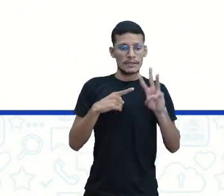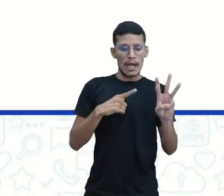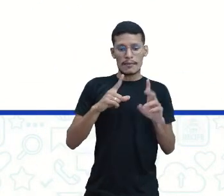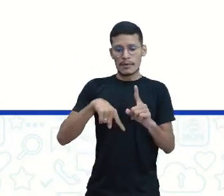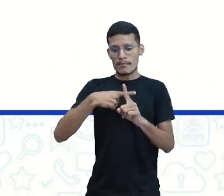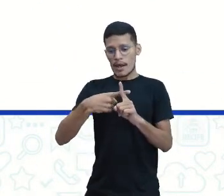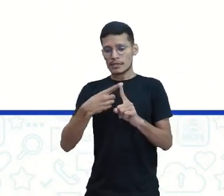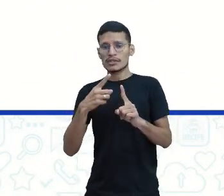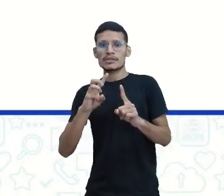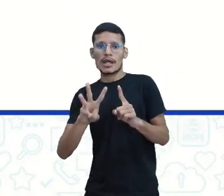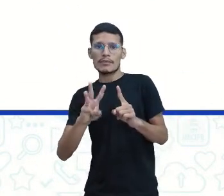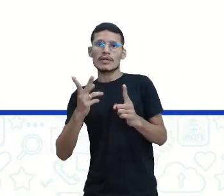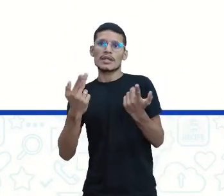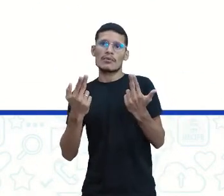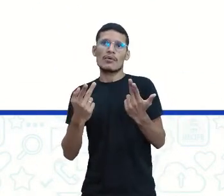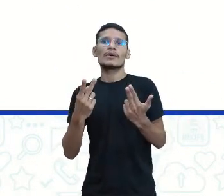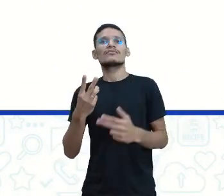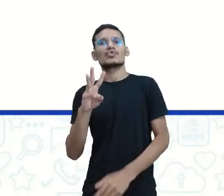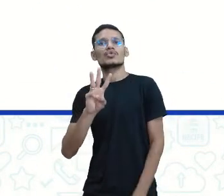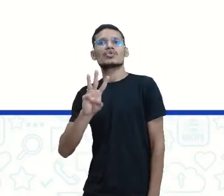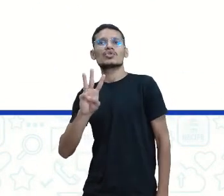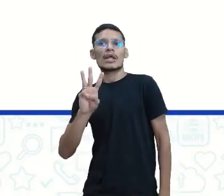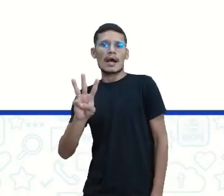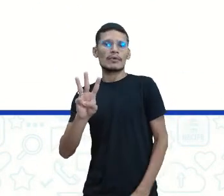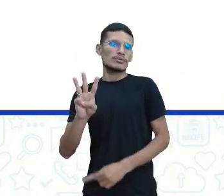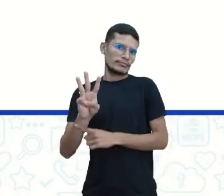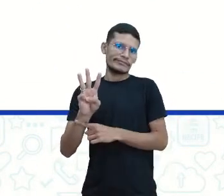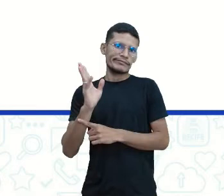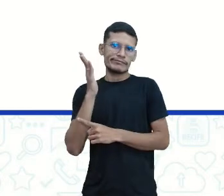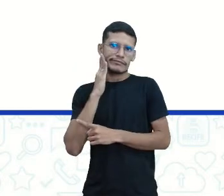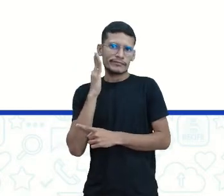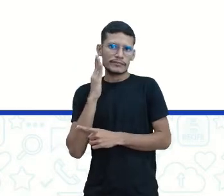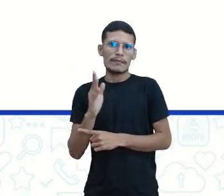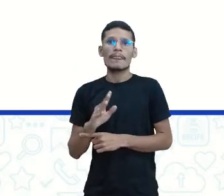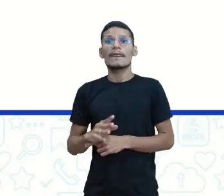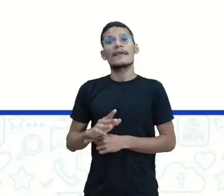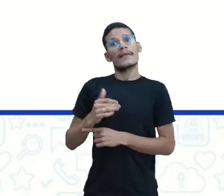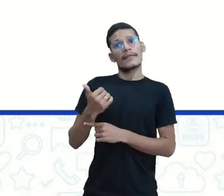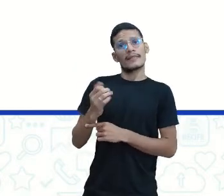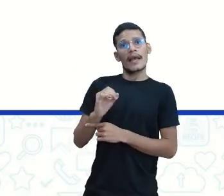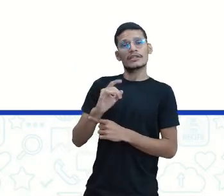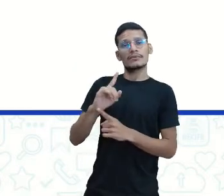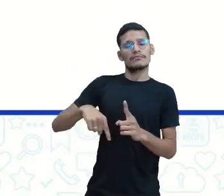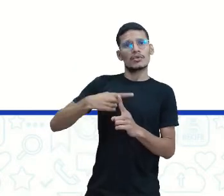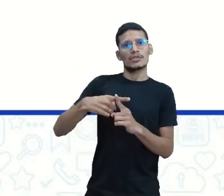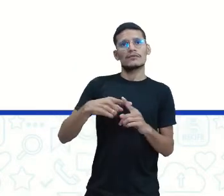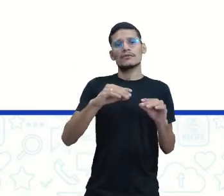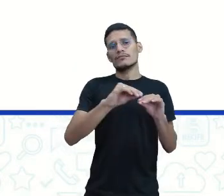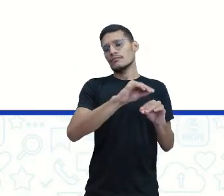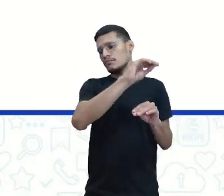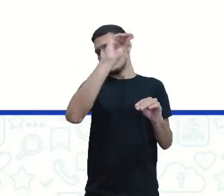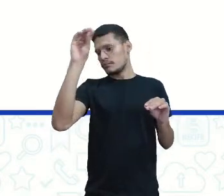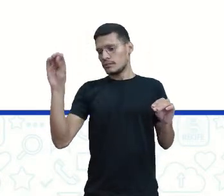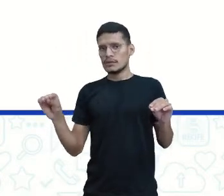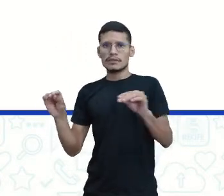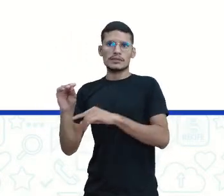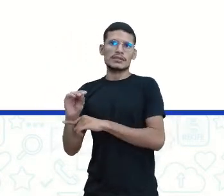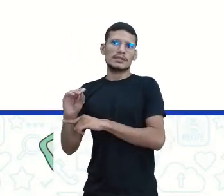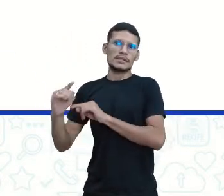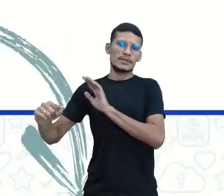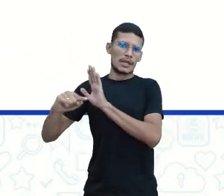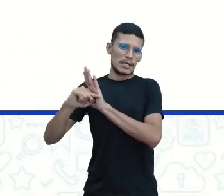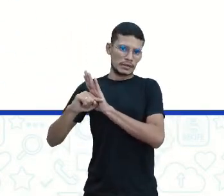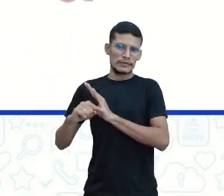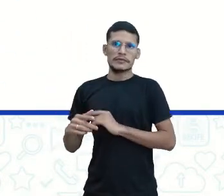W é igual a 2W, certo? E esse 10 que está positivo, a gente passa lá para o outro lado